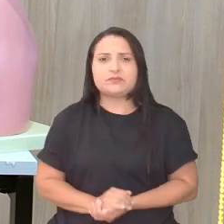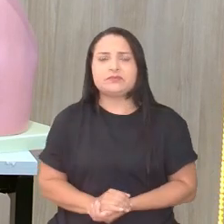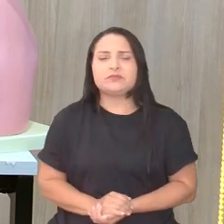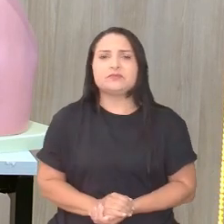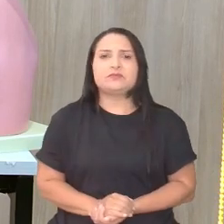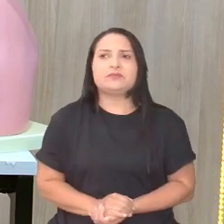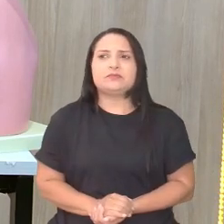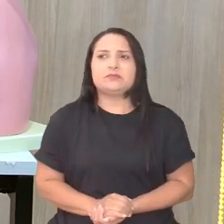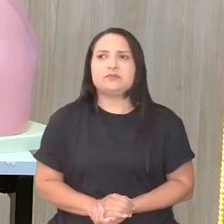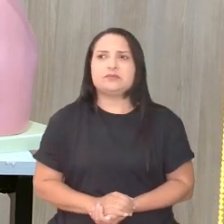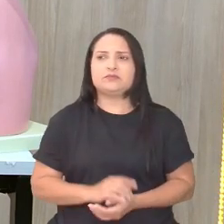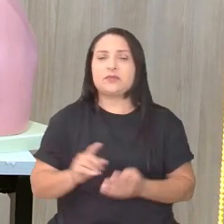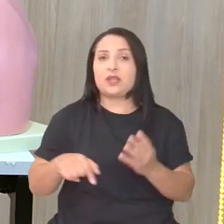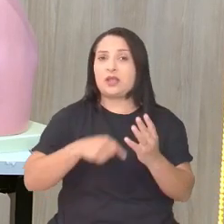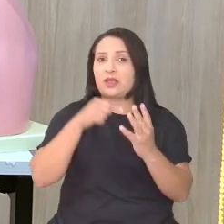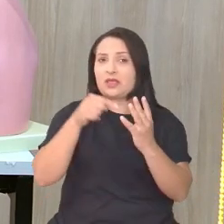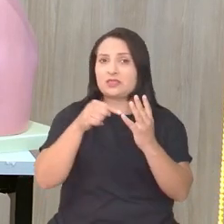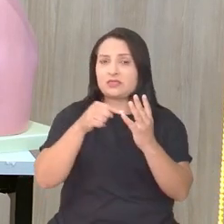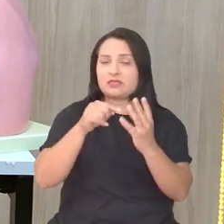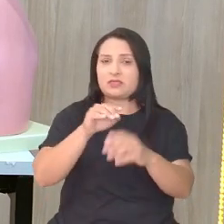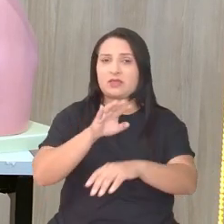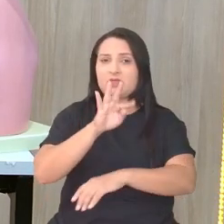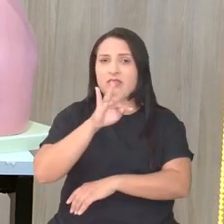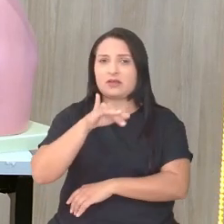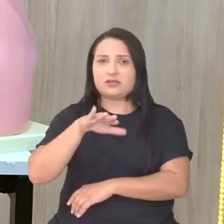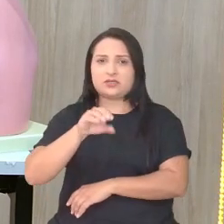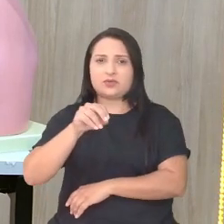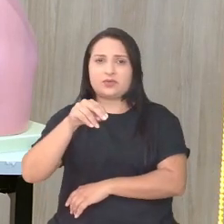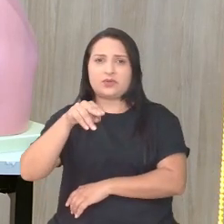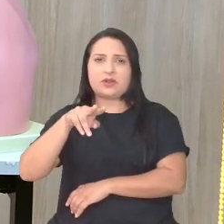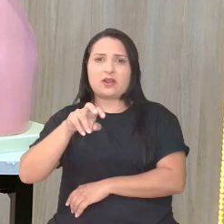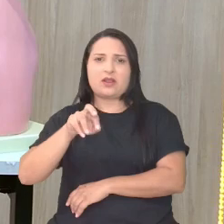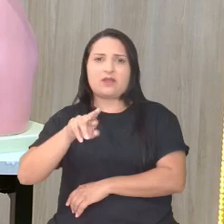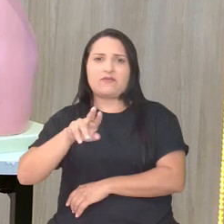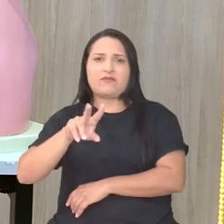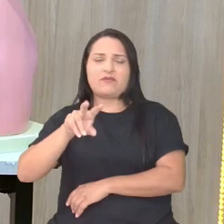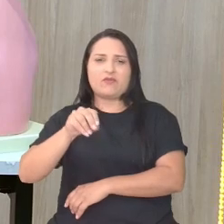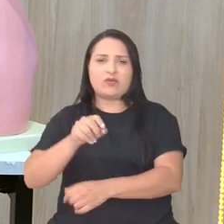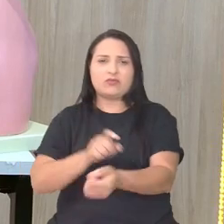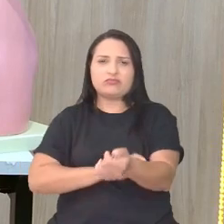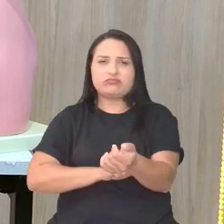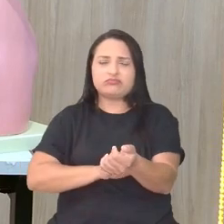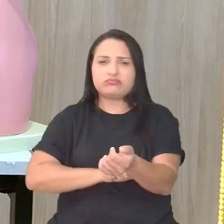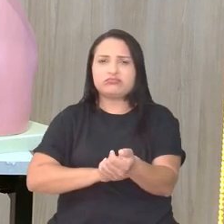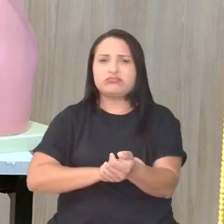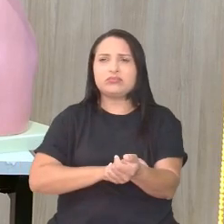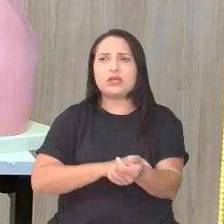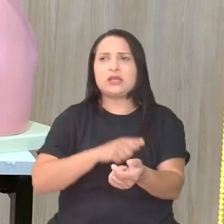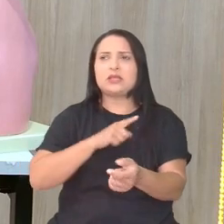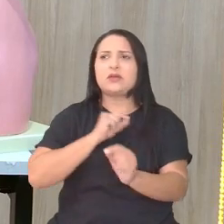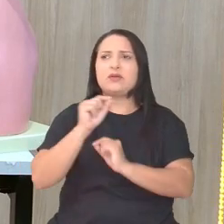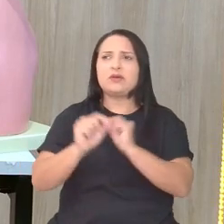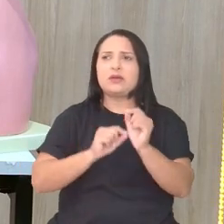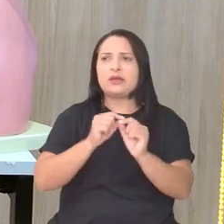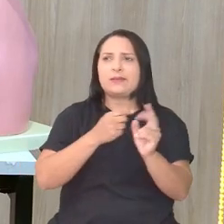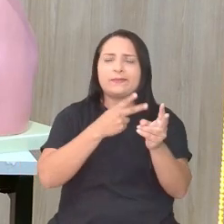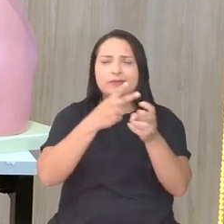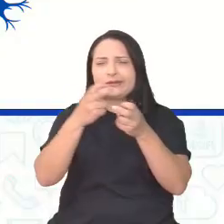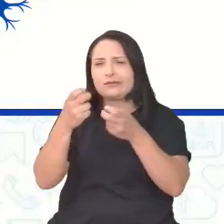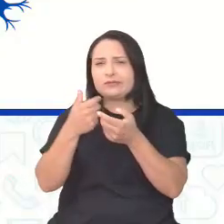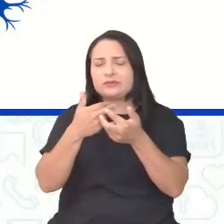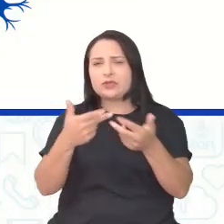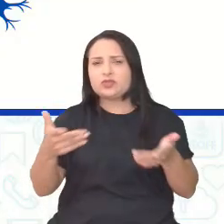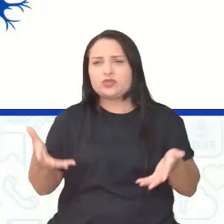E por fim aqui, o tecido nervoso. É responsável pela percepção e condução dos estímulos nervosos. E